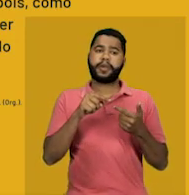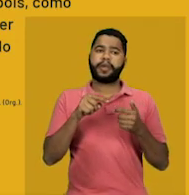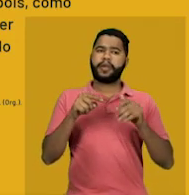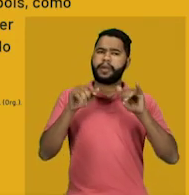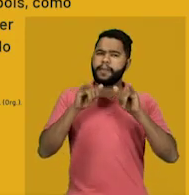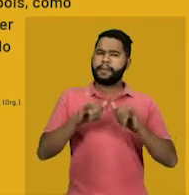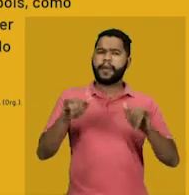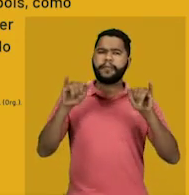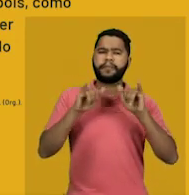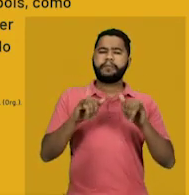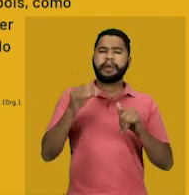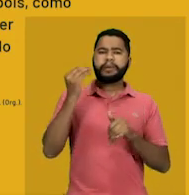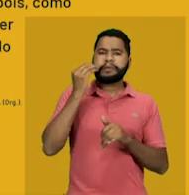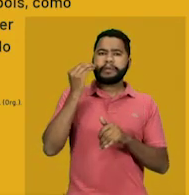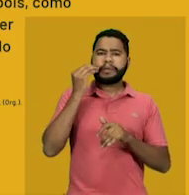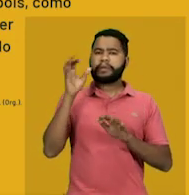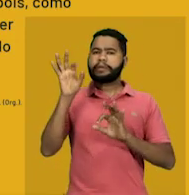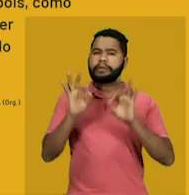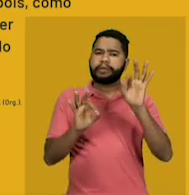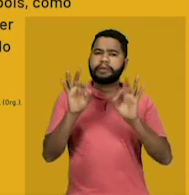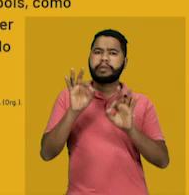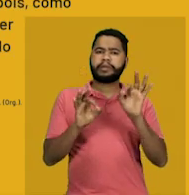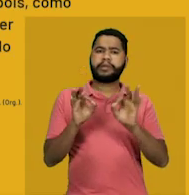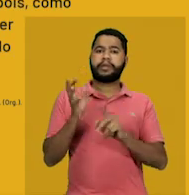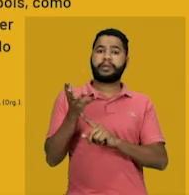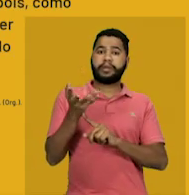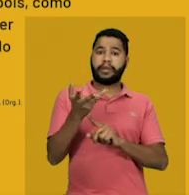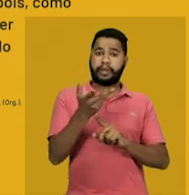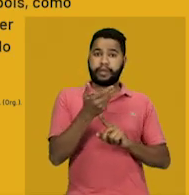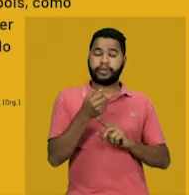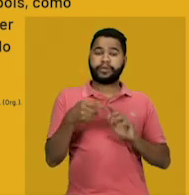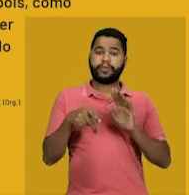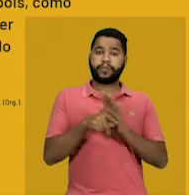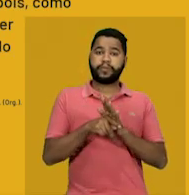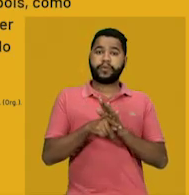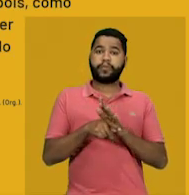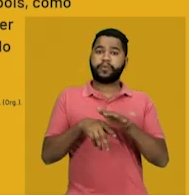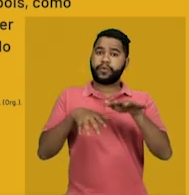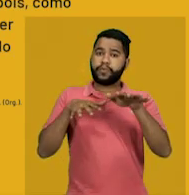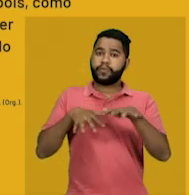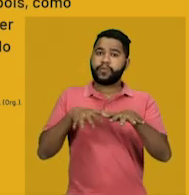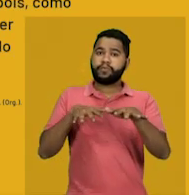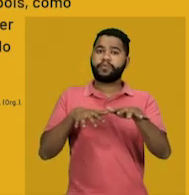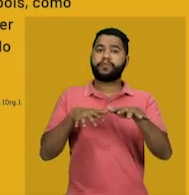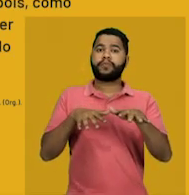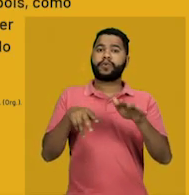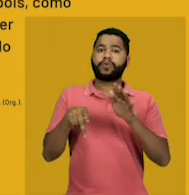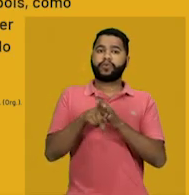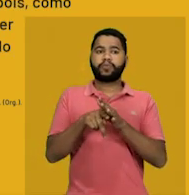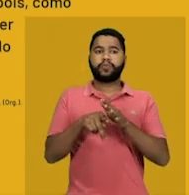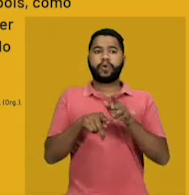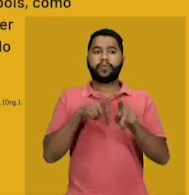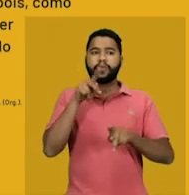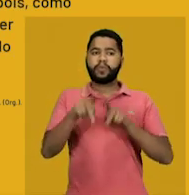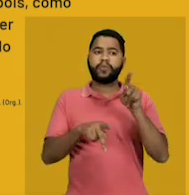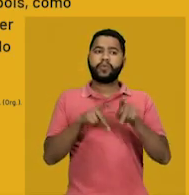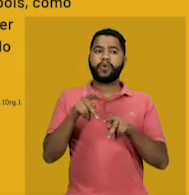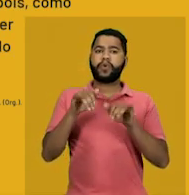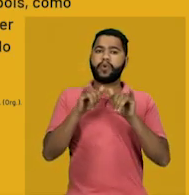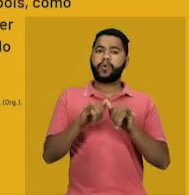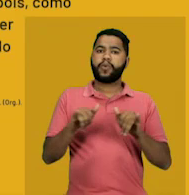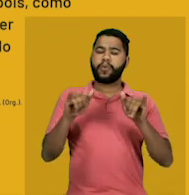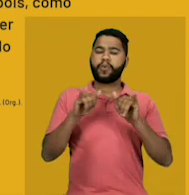propaganda procuraram aperfeiçoar-se na arte da empolgação e envolvimento das multidões, através das